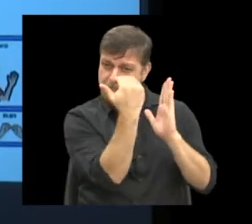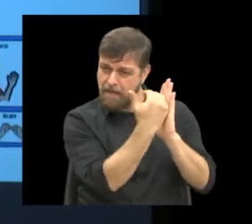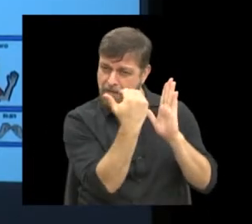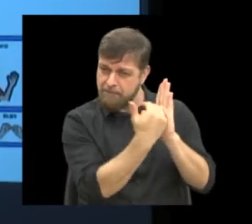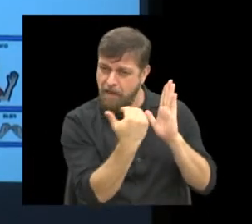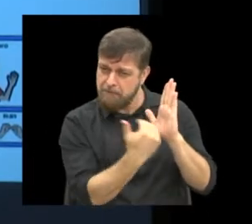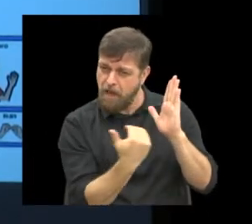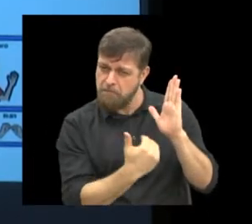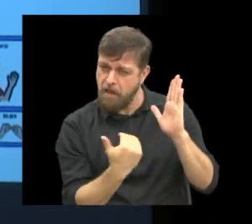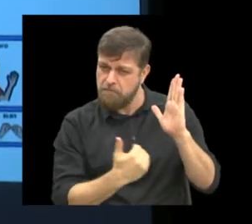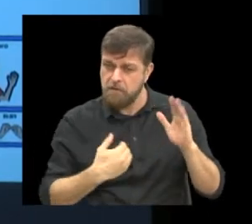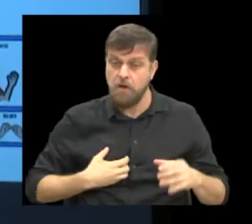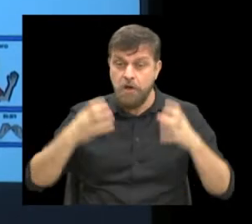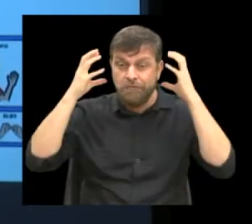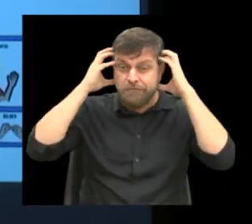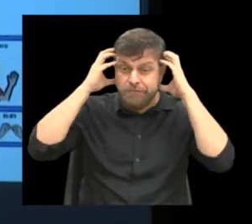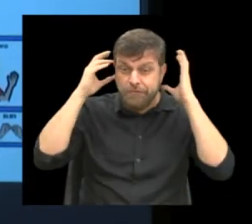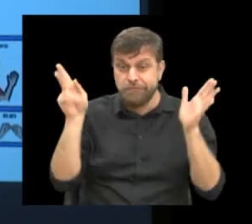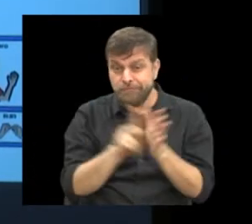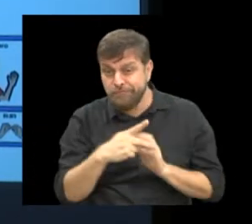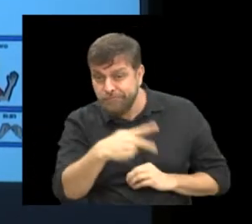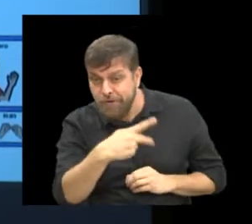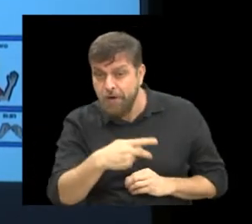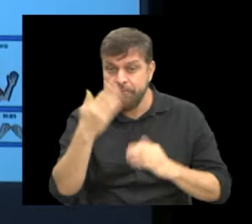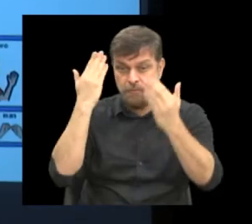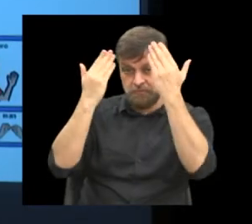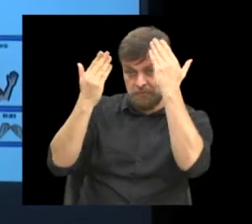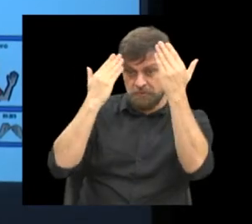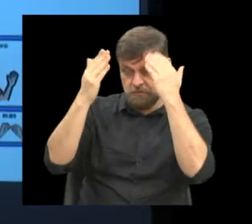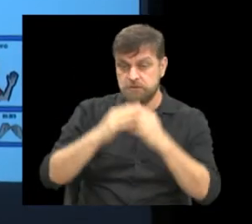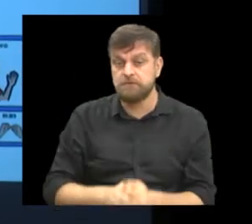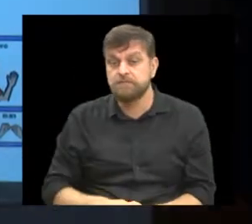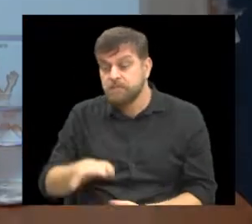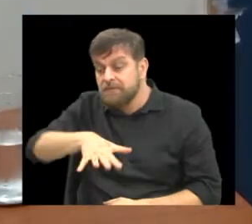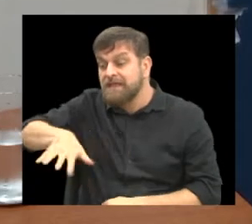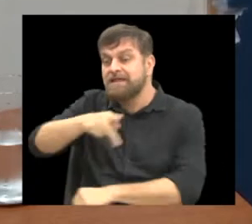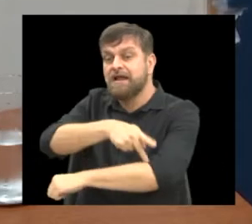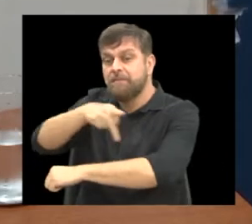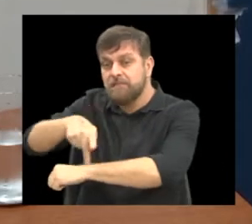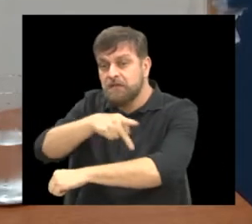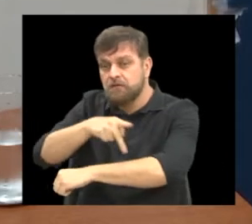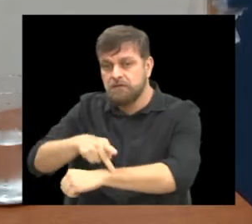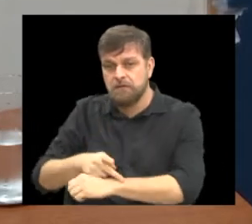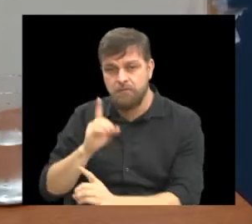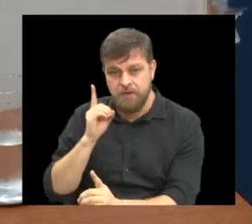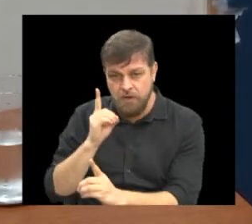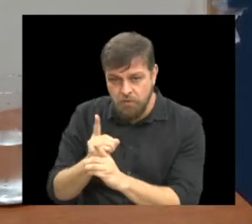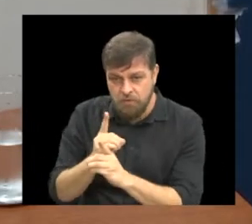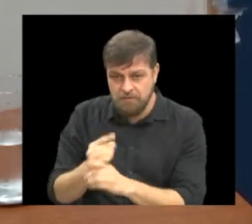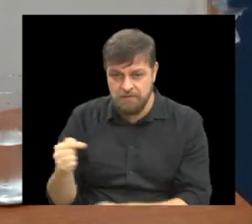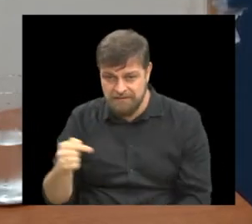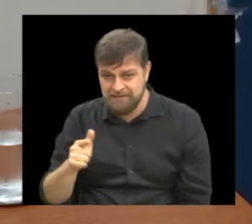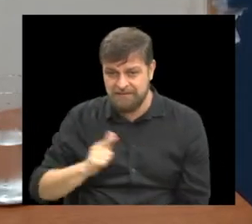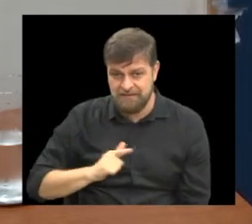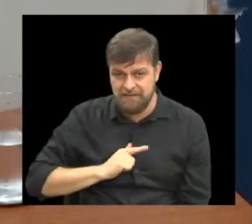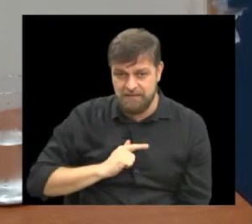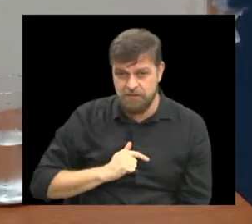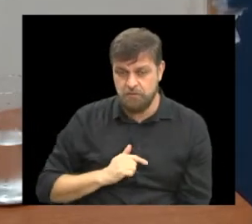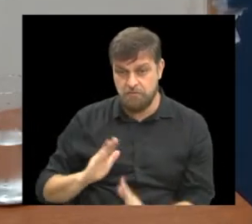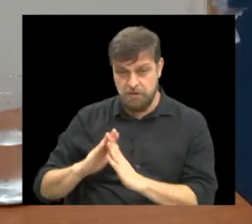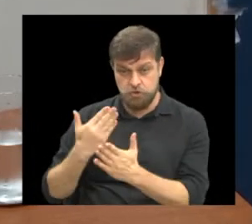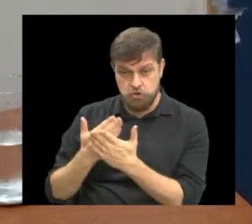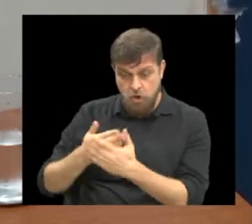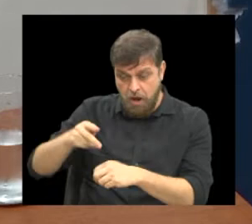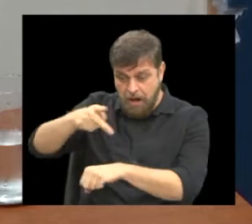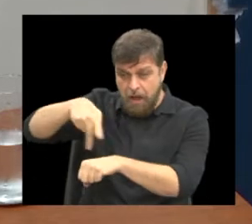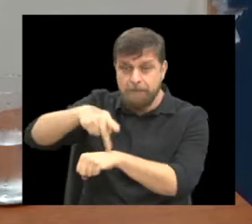cima ou é da fono ou é da psicologia. E da pedagogia mesmo, eu consegui achar esse Boston Higashi School, que é lá nos